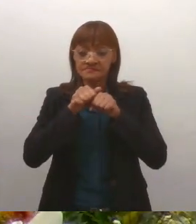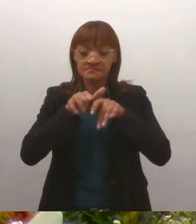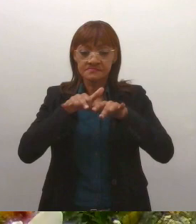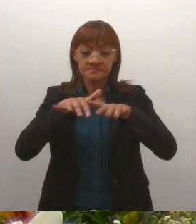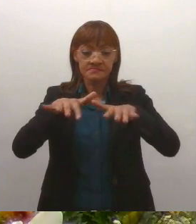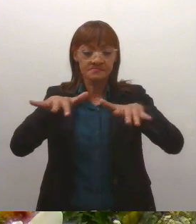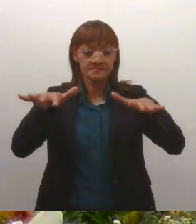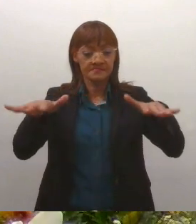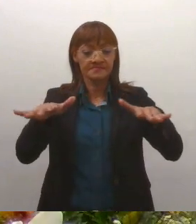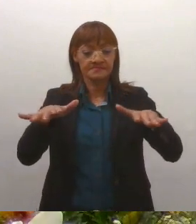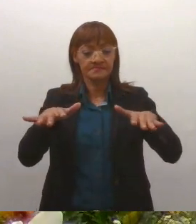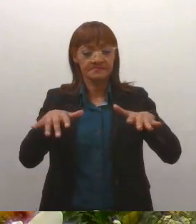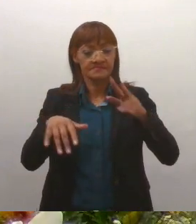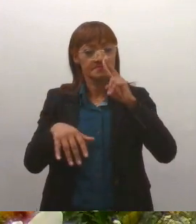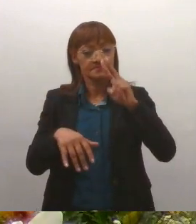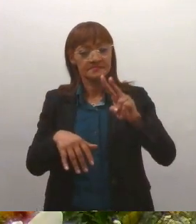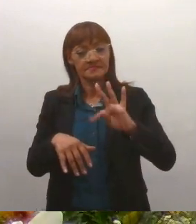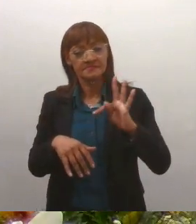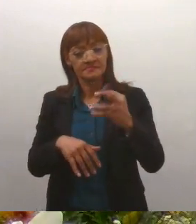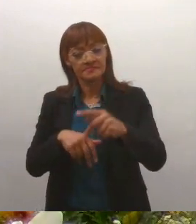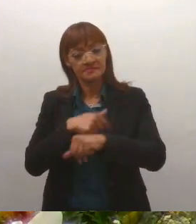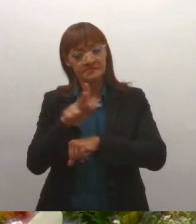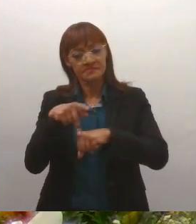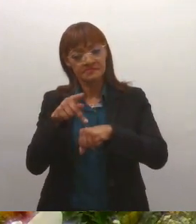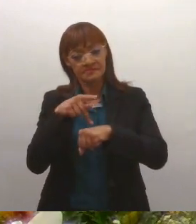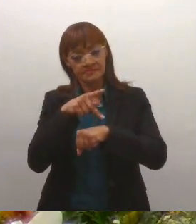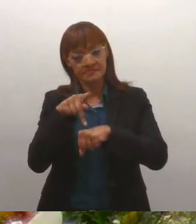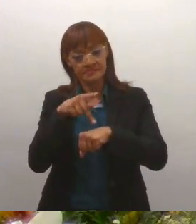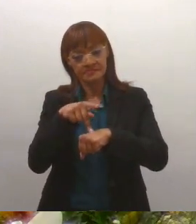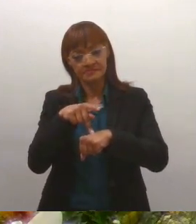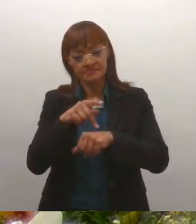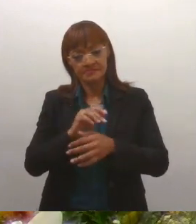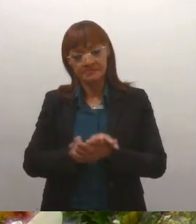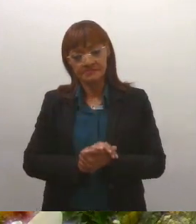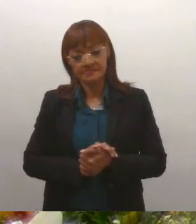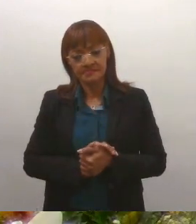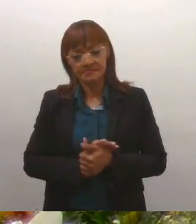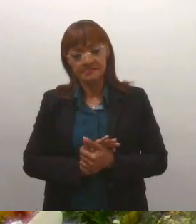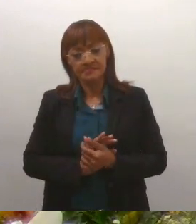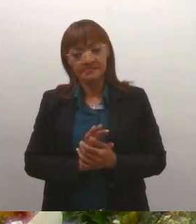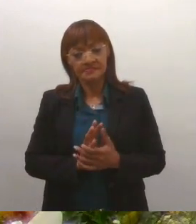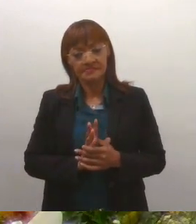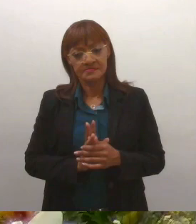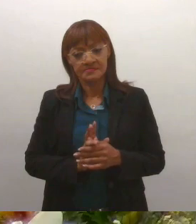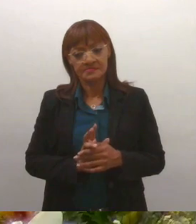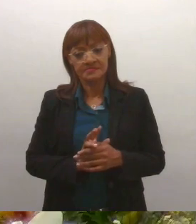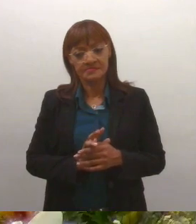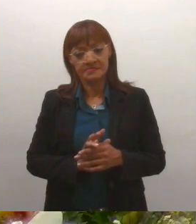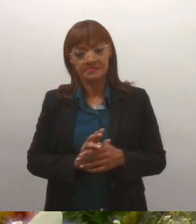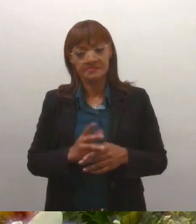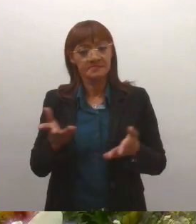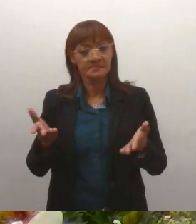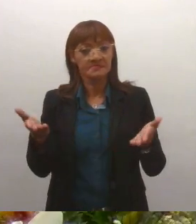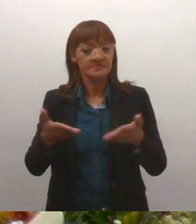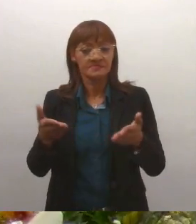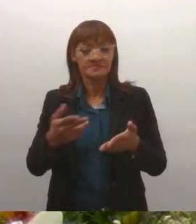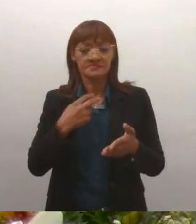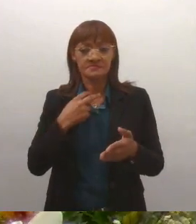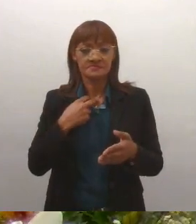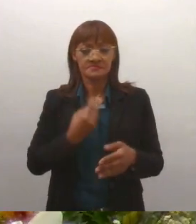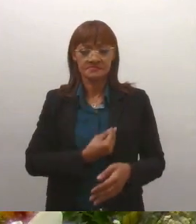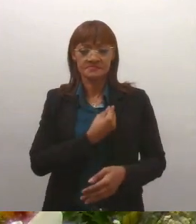E ela deveria estar aqui, mas houve um equívoco de gabinetes